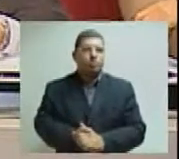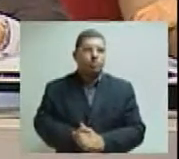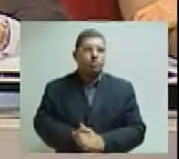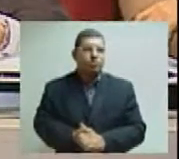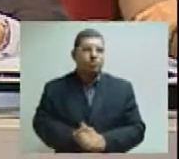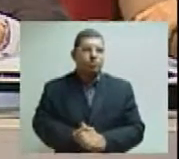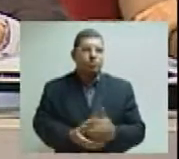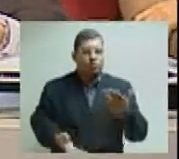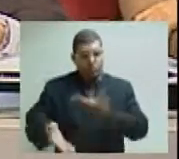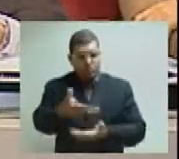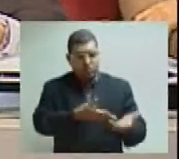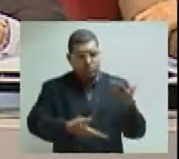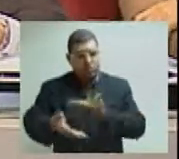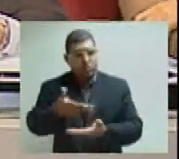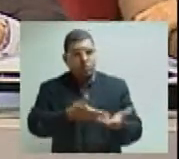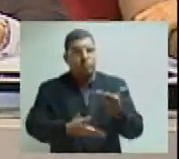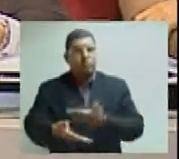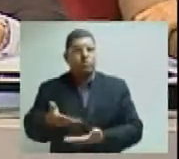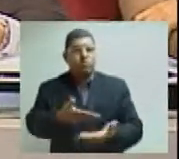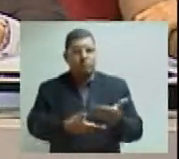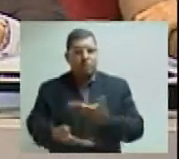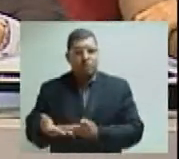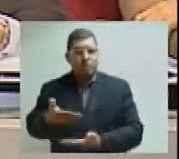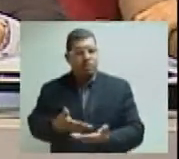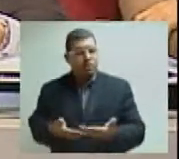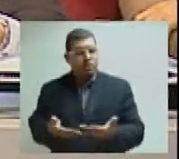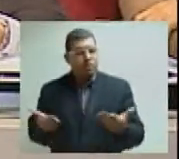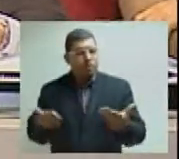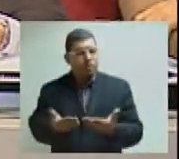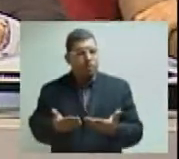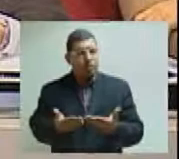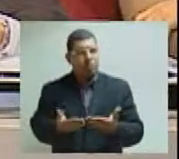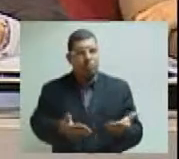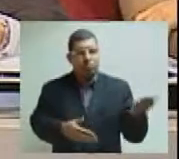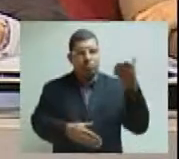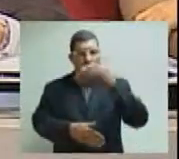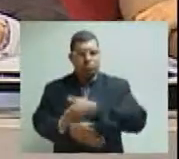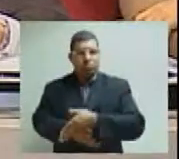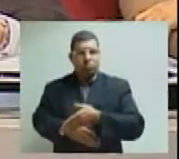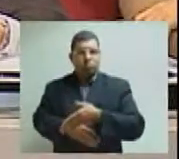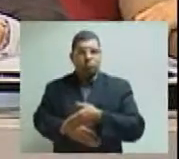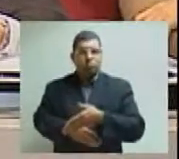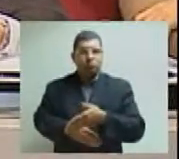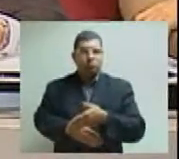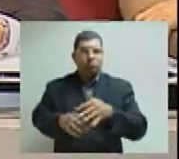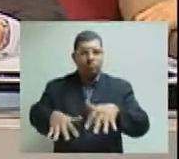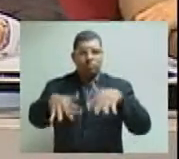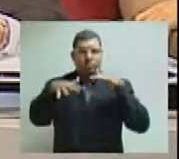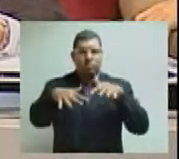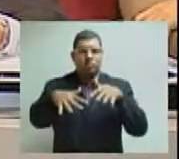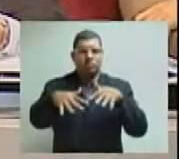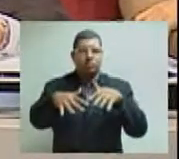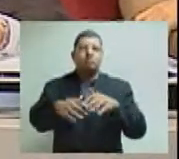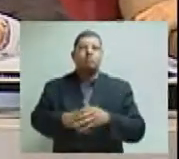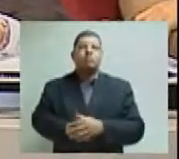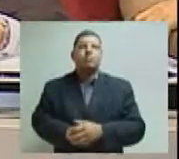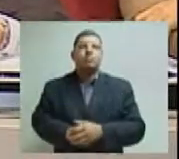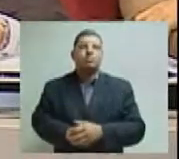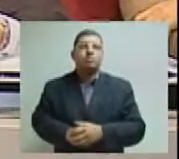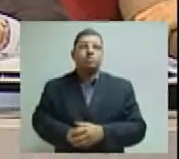todos com relação Oi ó adentrar no recinto do plenário e nas suas